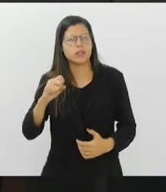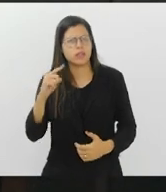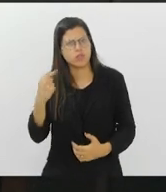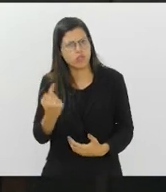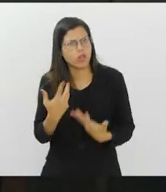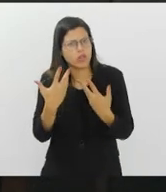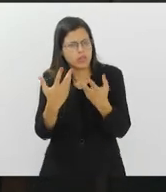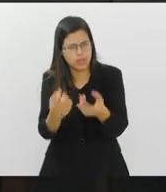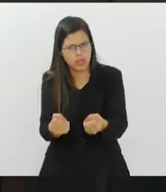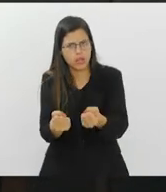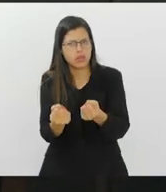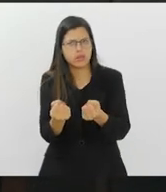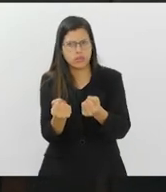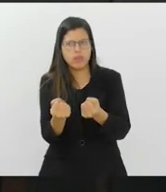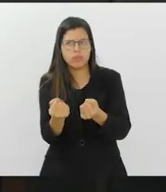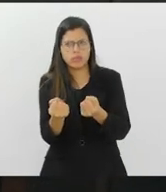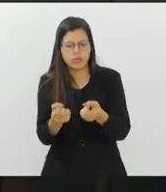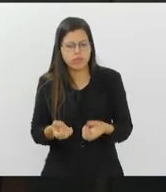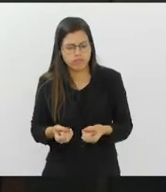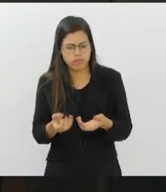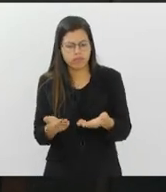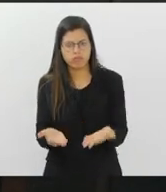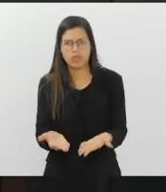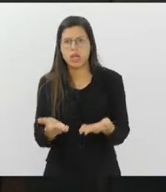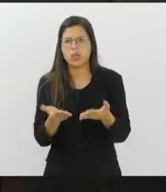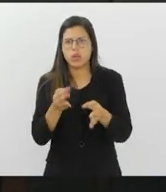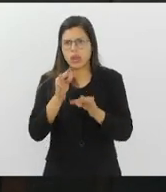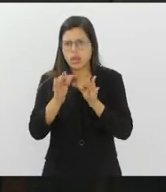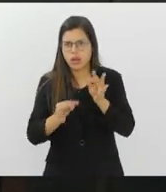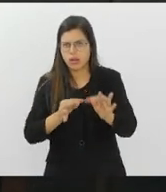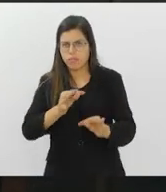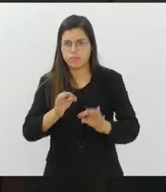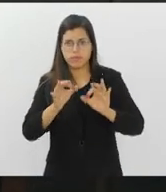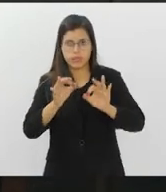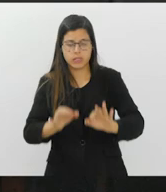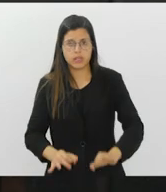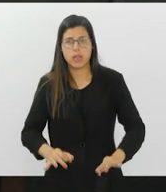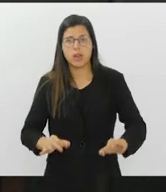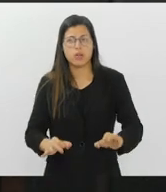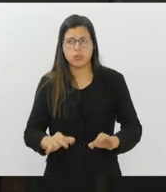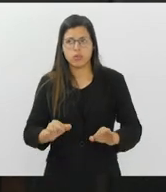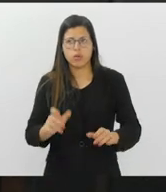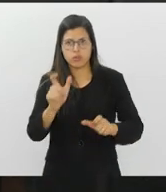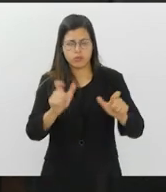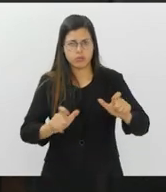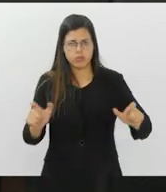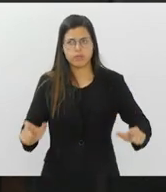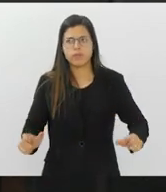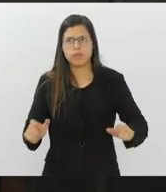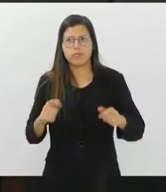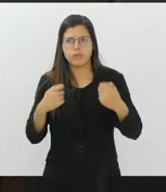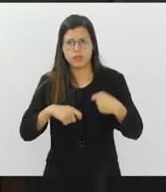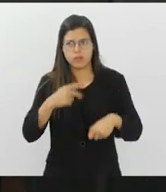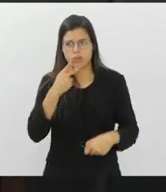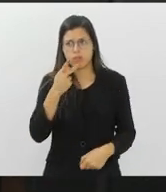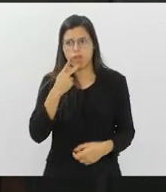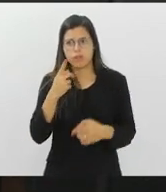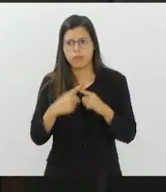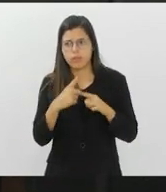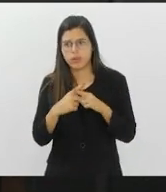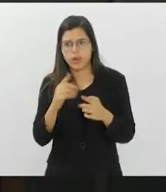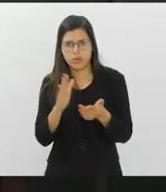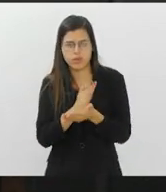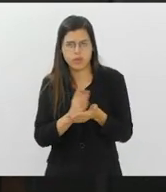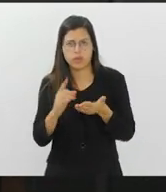e dando o tratamento adequado a todos esses pacientes. Isso é um ponto que precisa ser dito, porque muitas vezes a gente